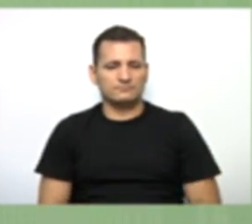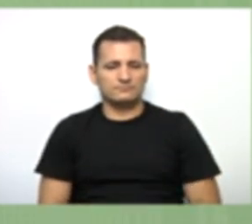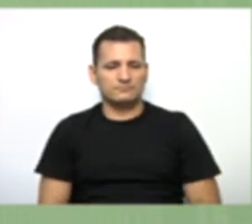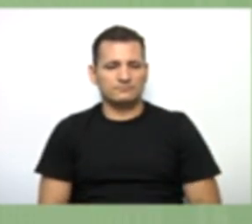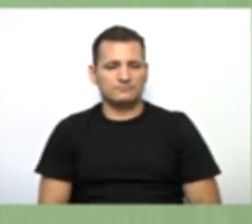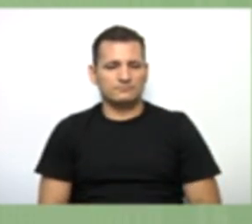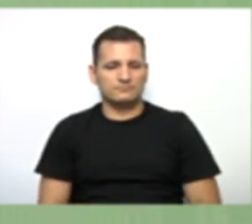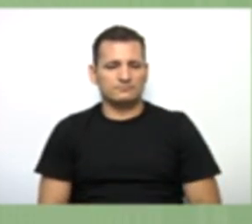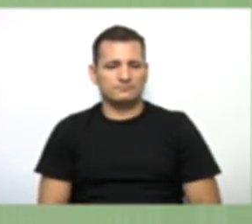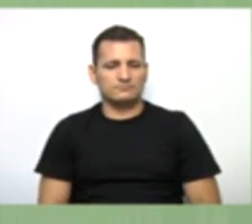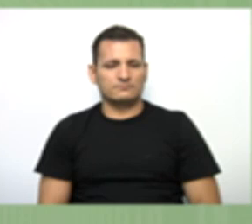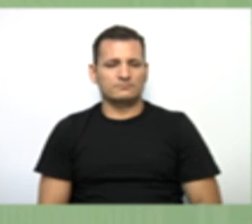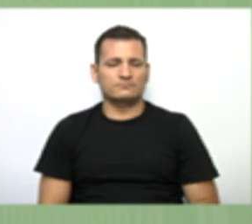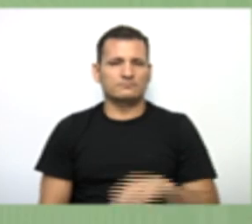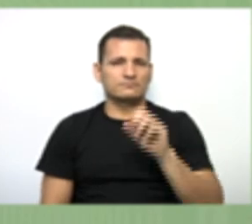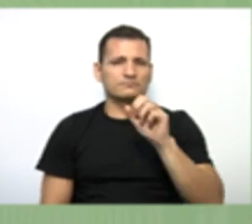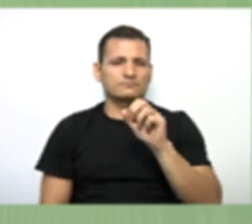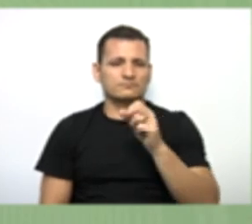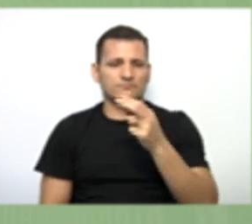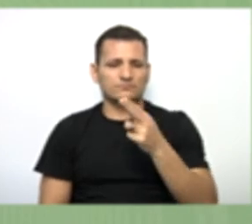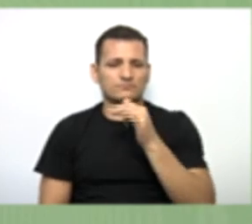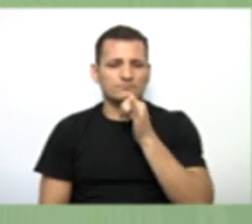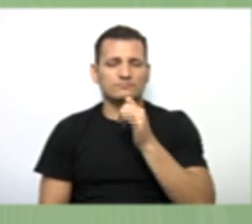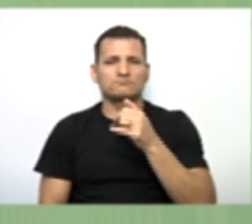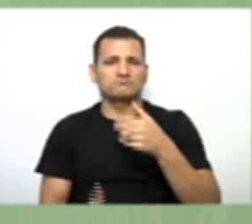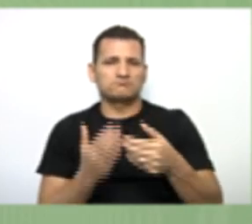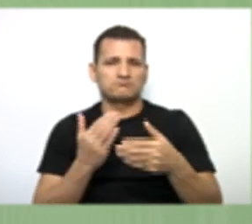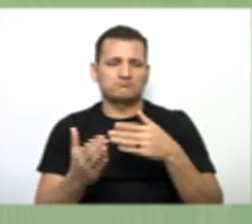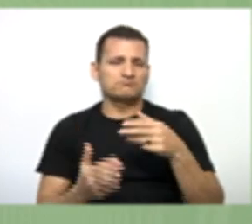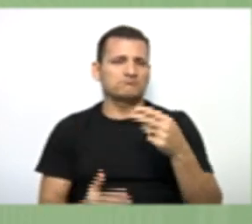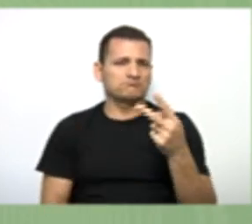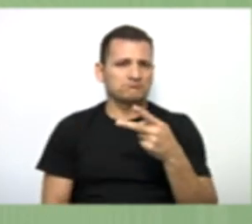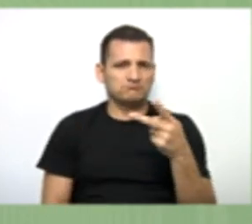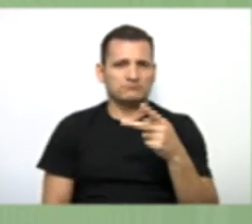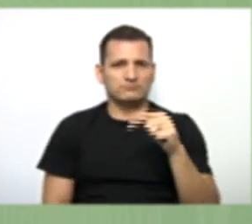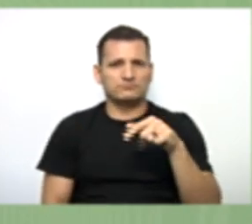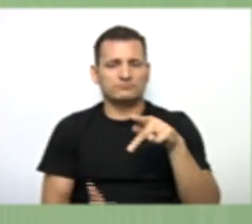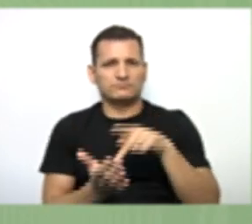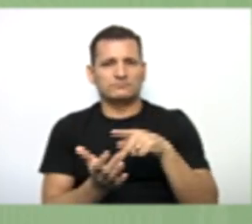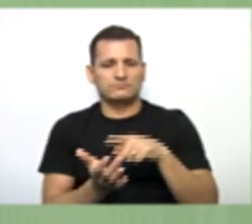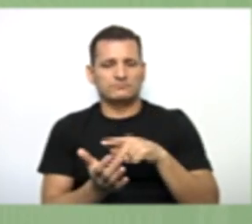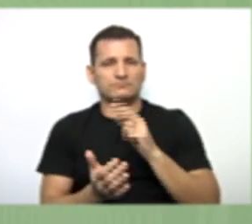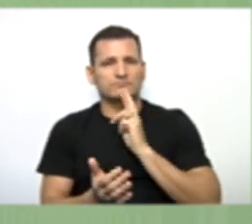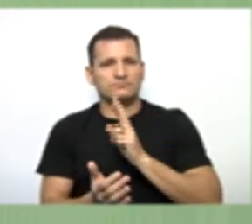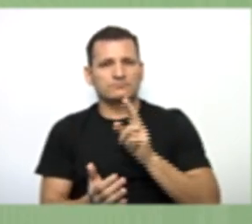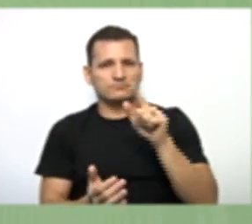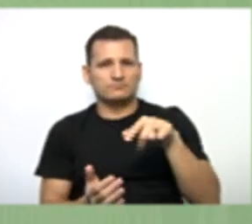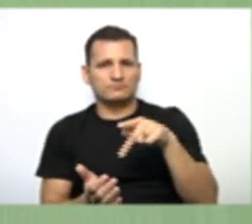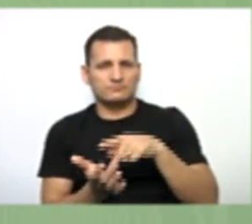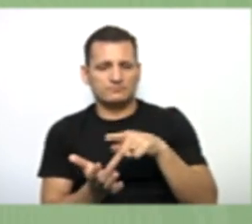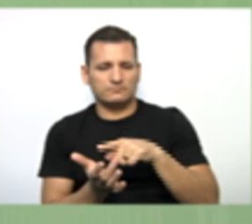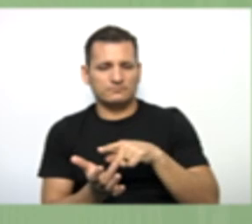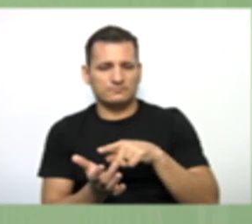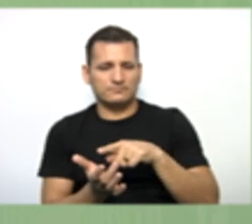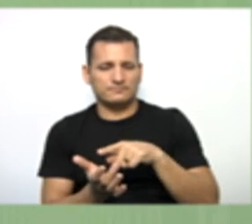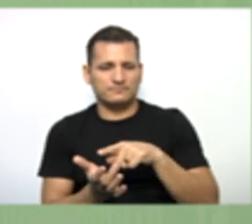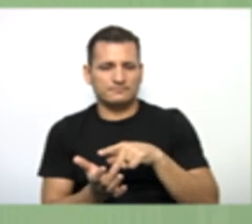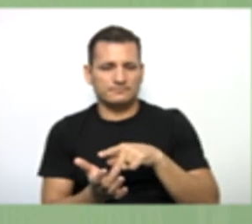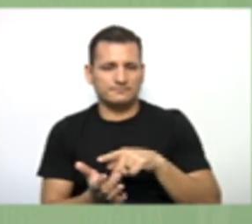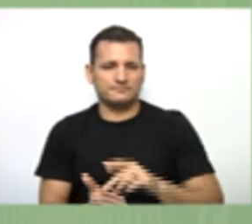se qualquer um deles for verdadeiro, o resultado é verdadeiro.